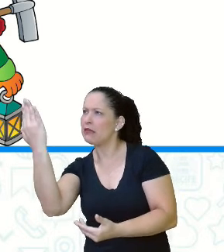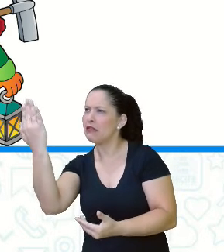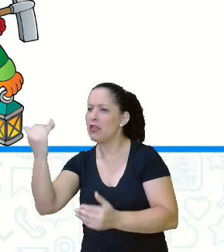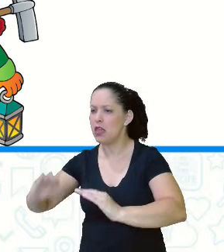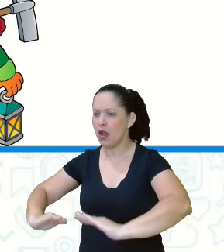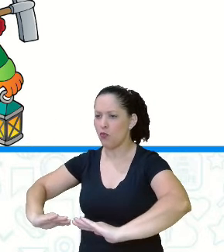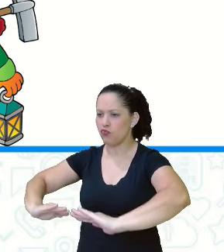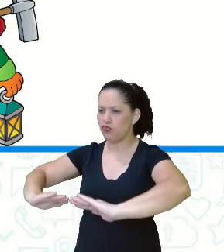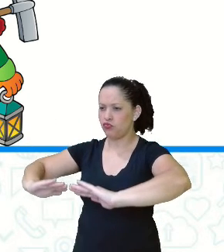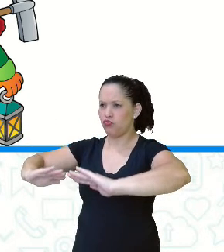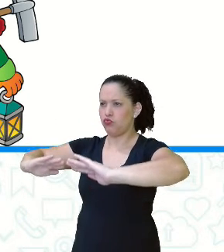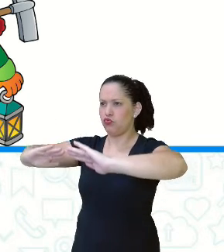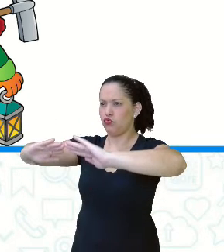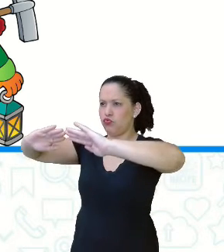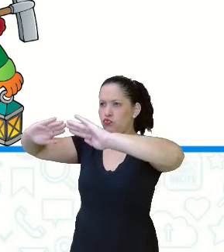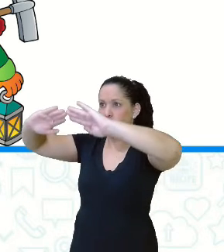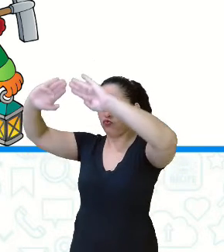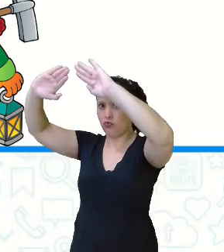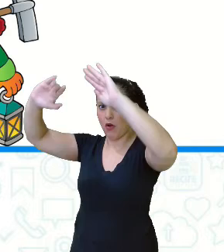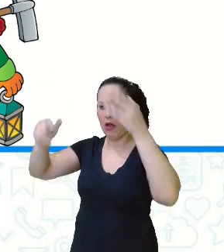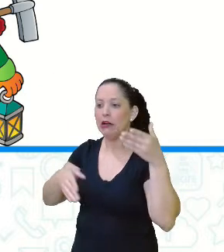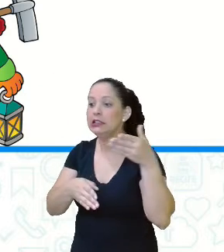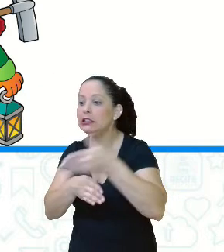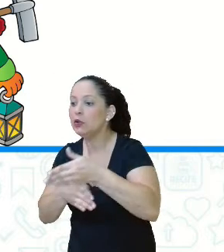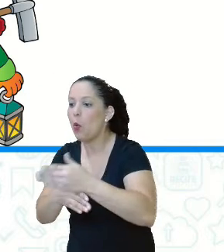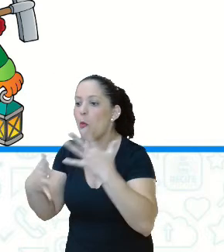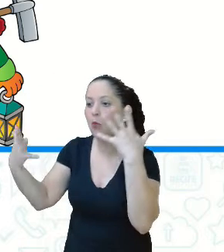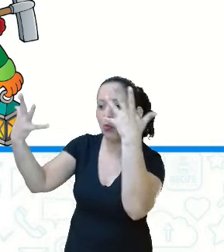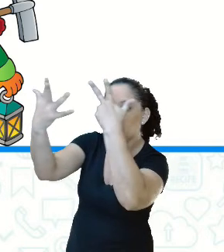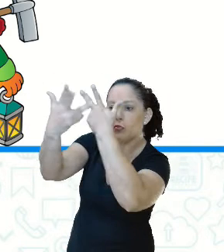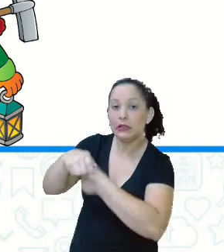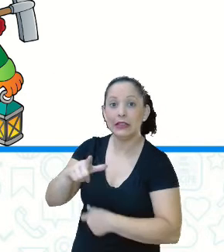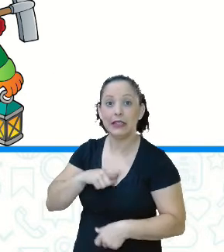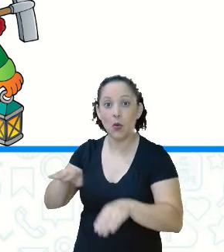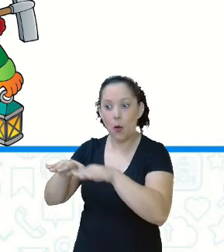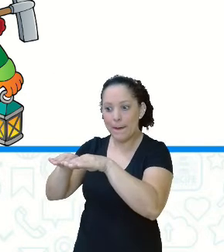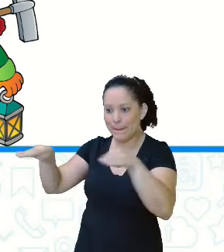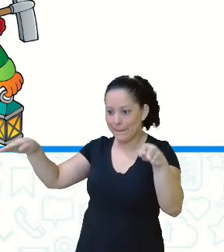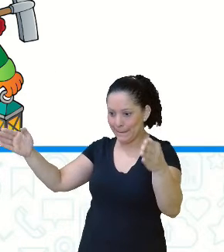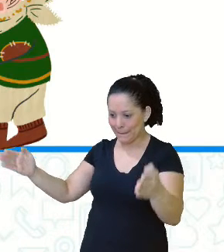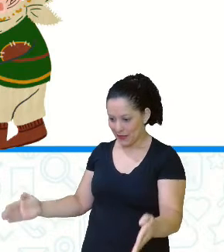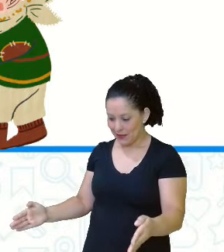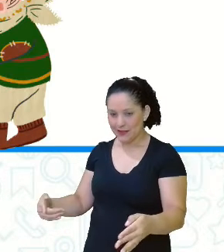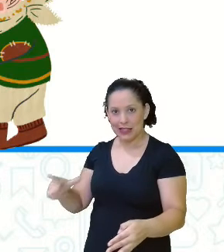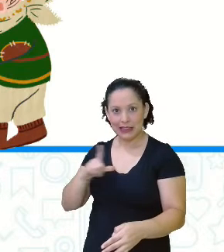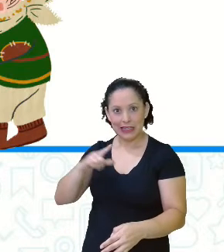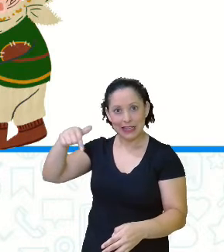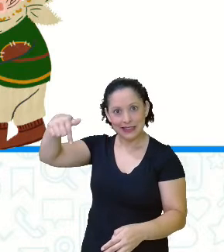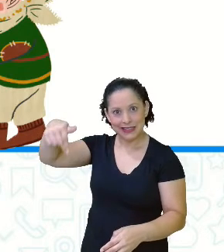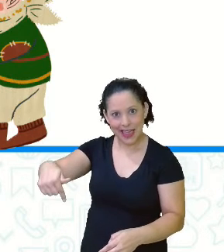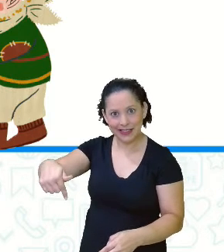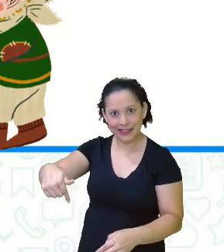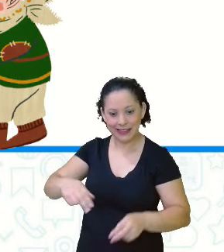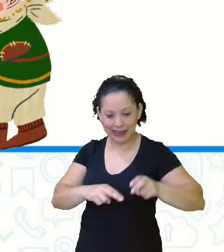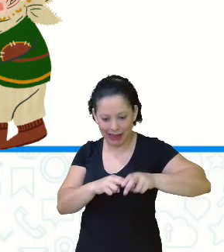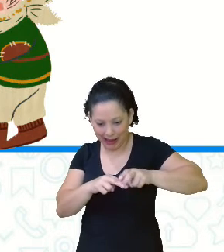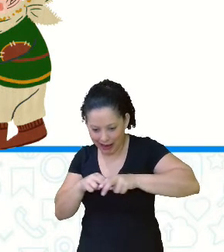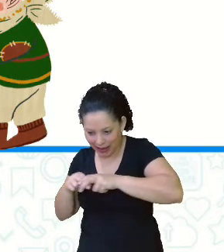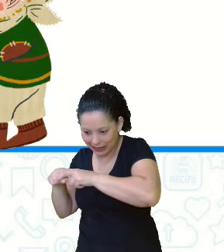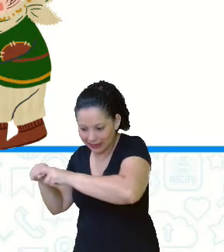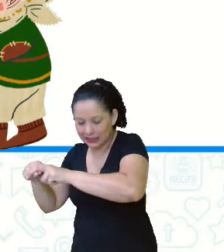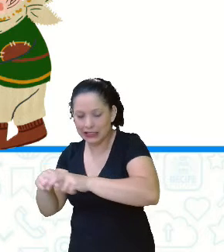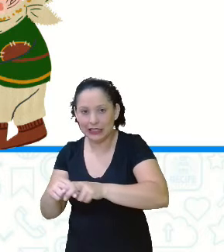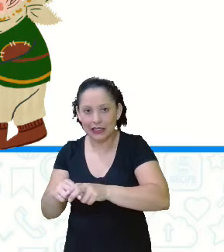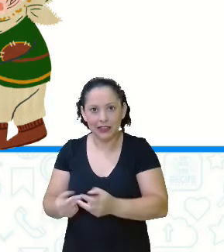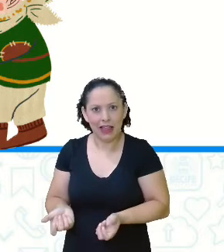Neve entrou e viu uma grande mesa com 7 cadeiras, 7 pratos e 7 colheres. Cheia de